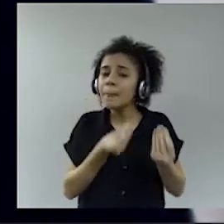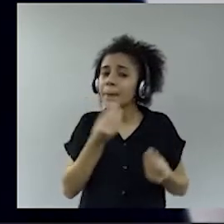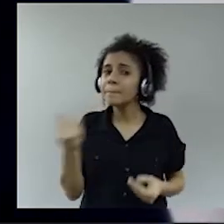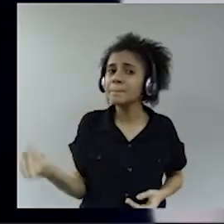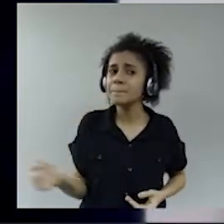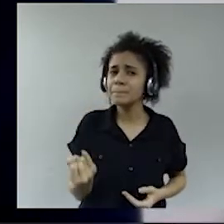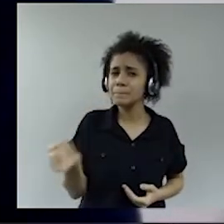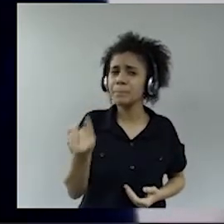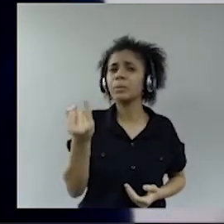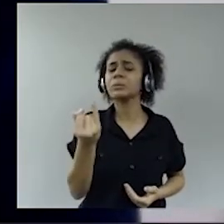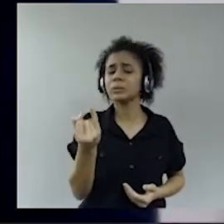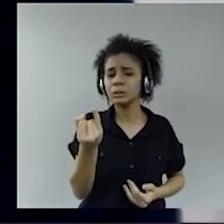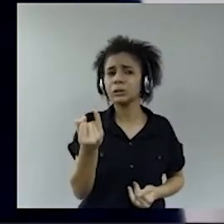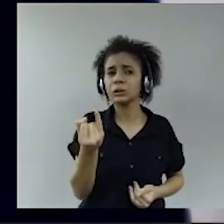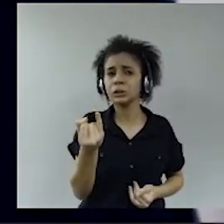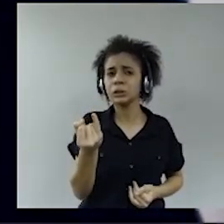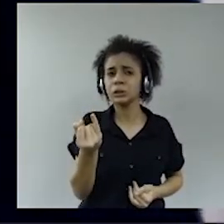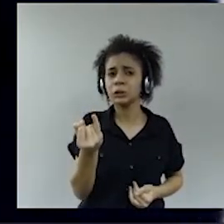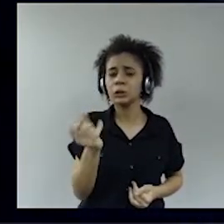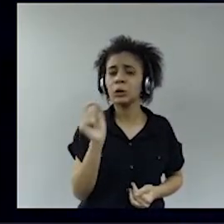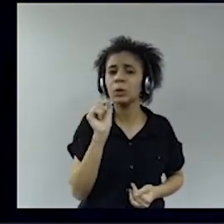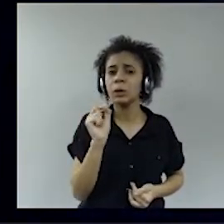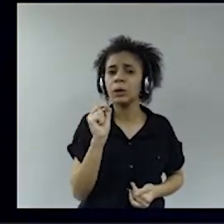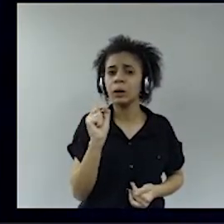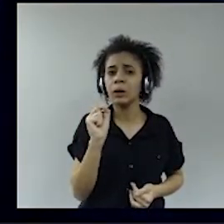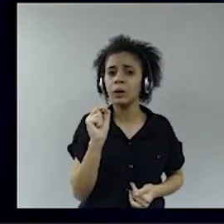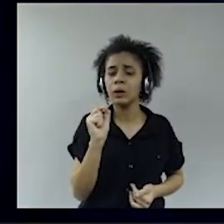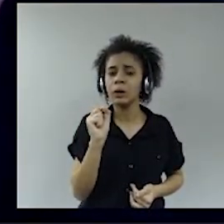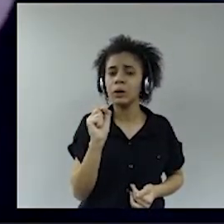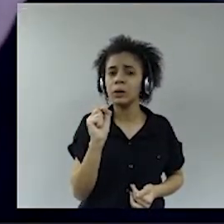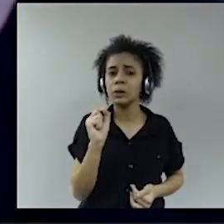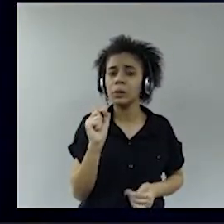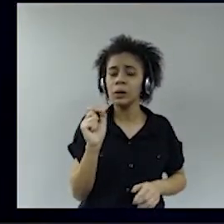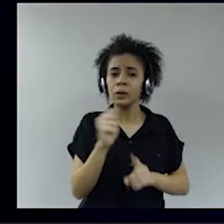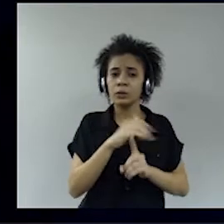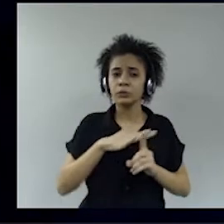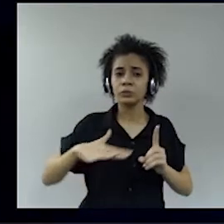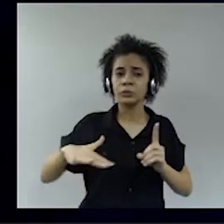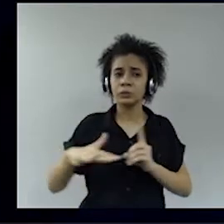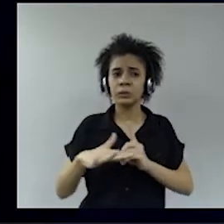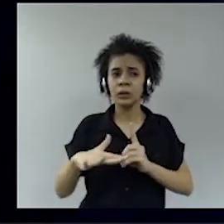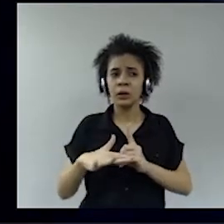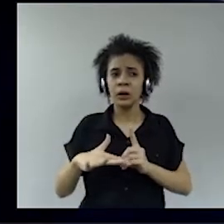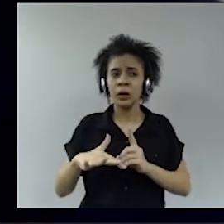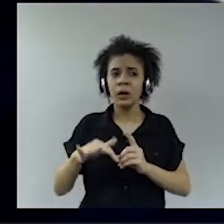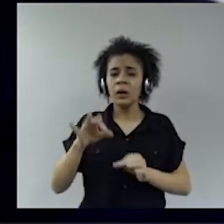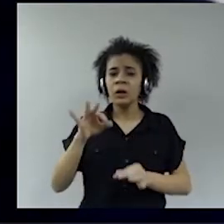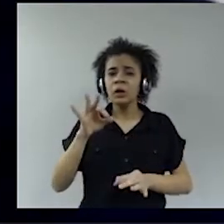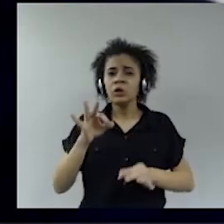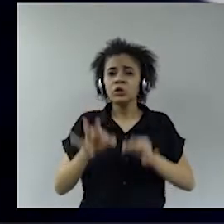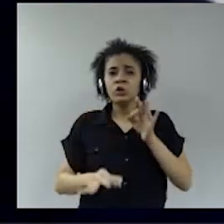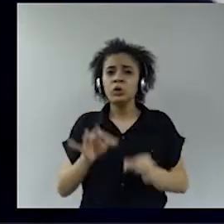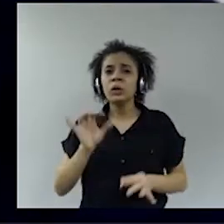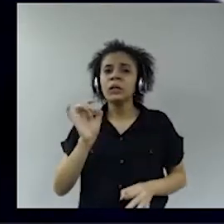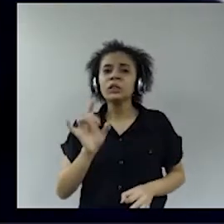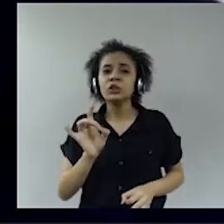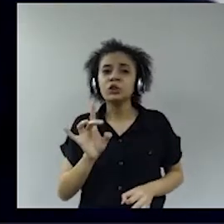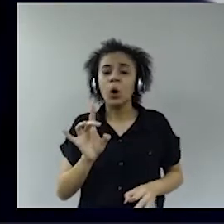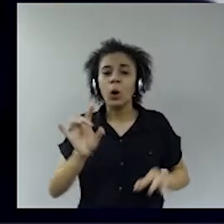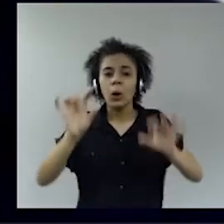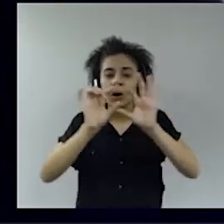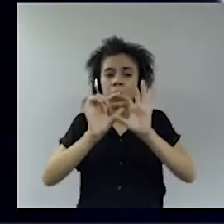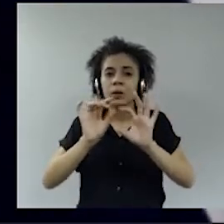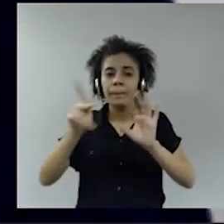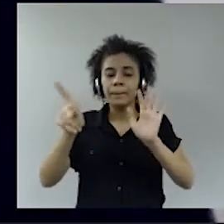importância dessa instituição em que a sociedade julga apenas com a